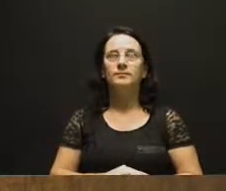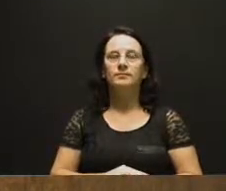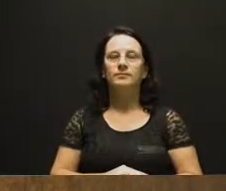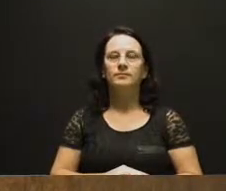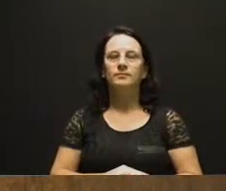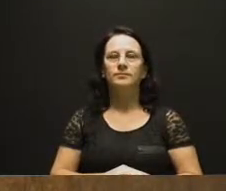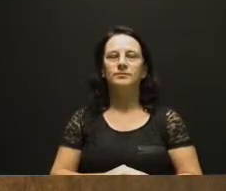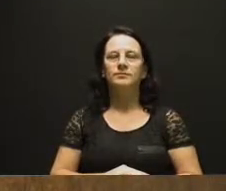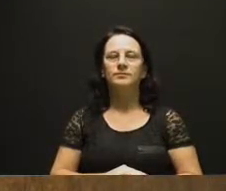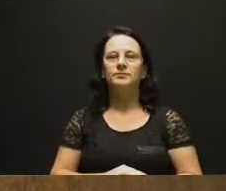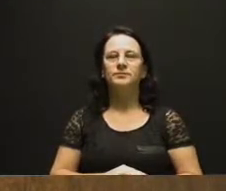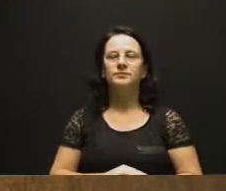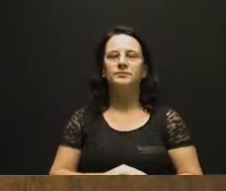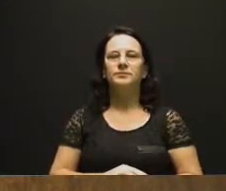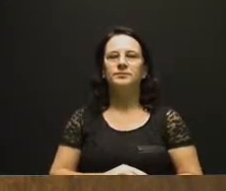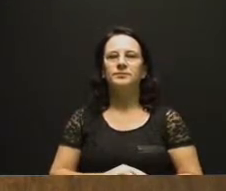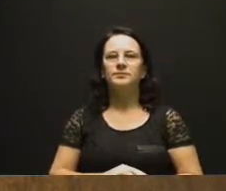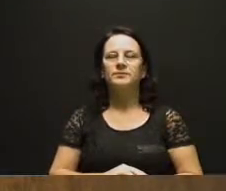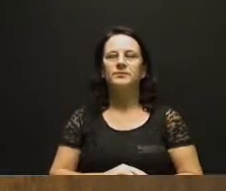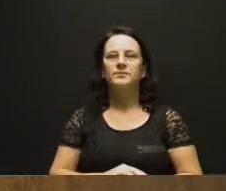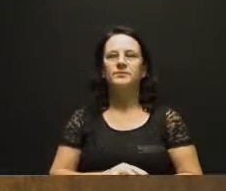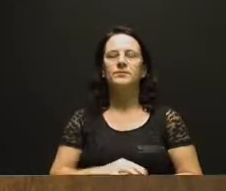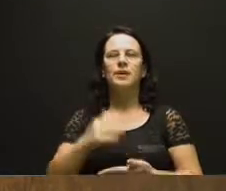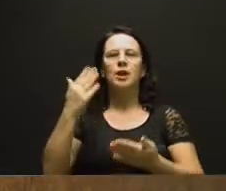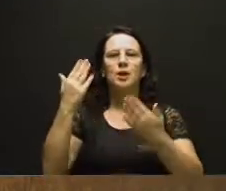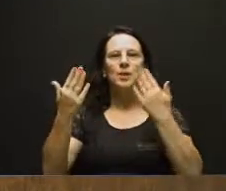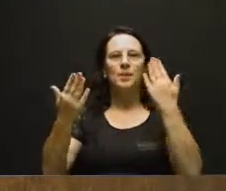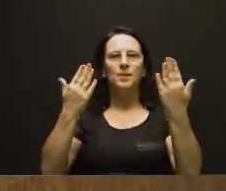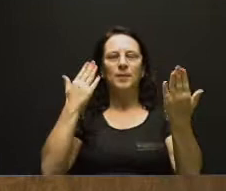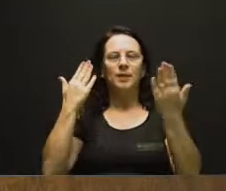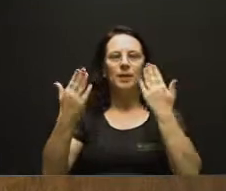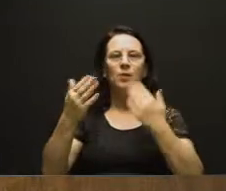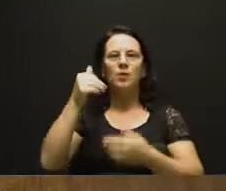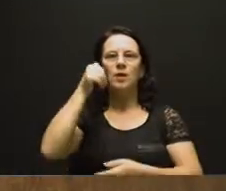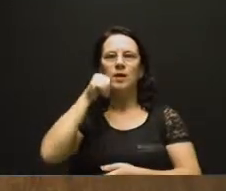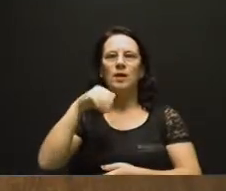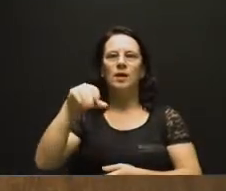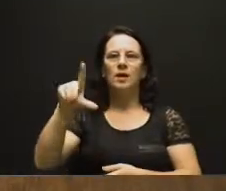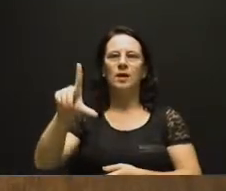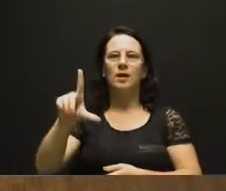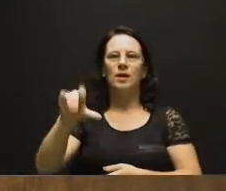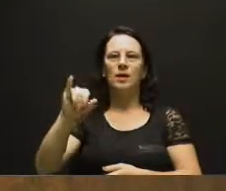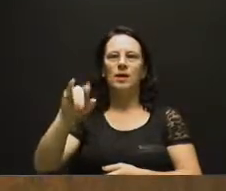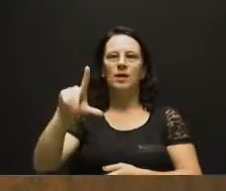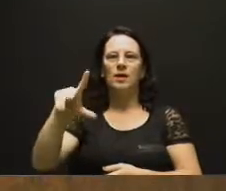apsi pedagoga a doutora leila fará